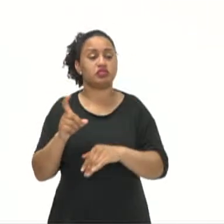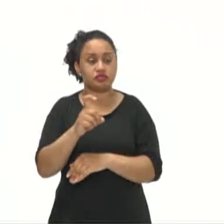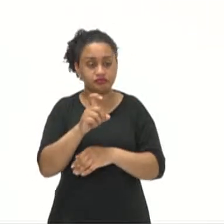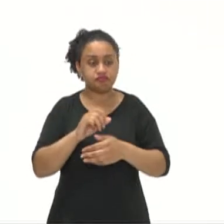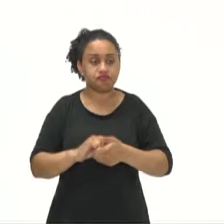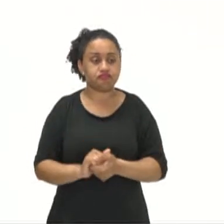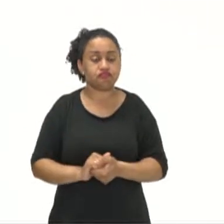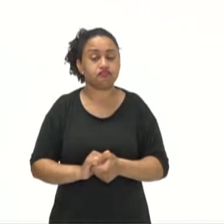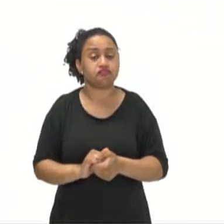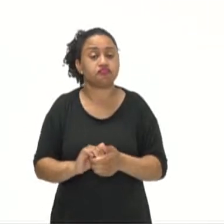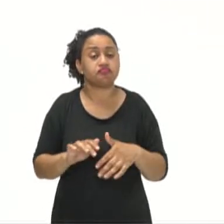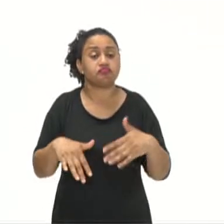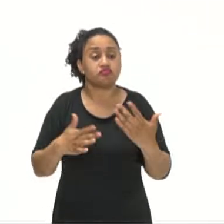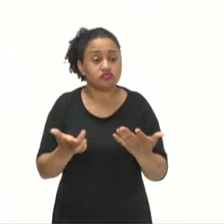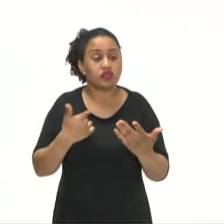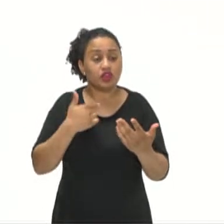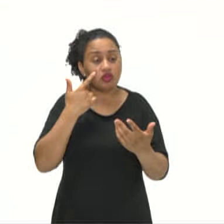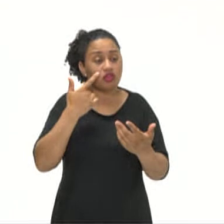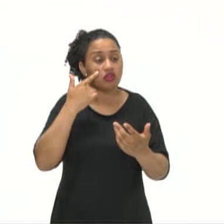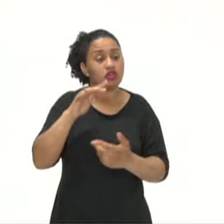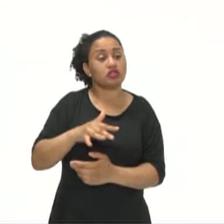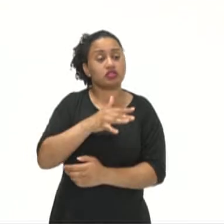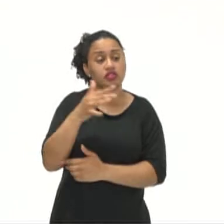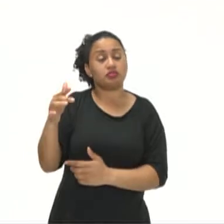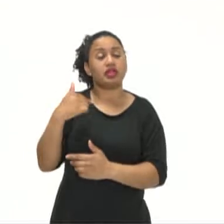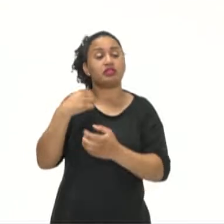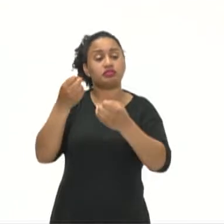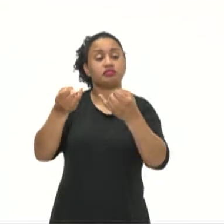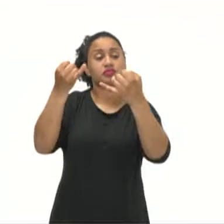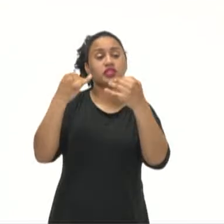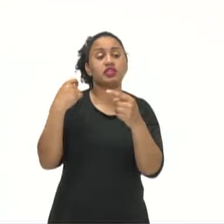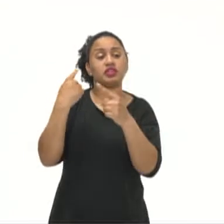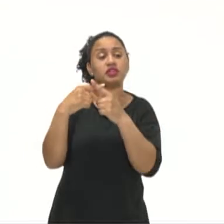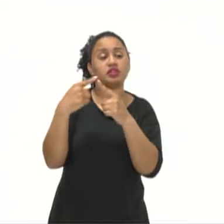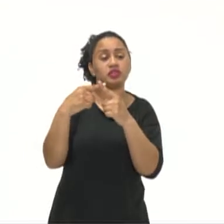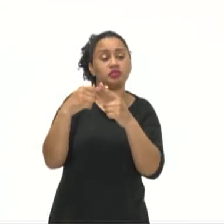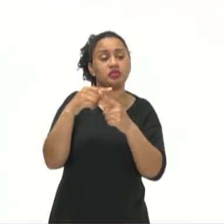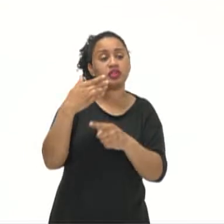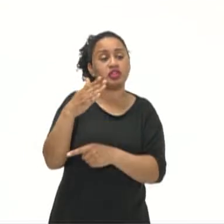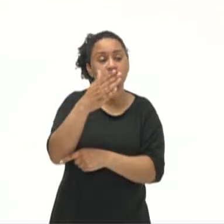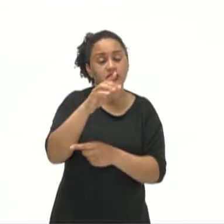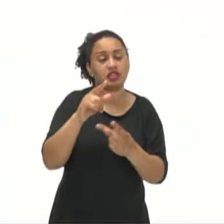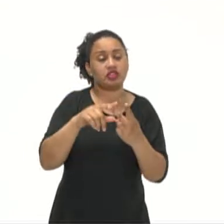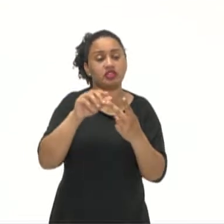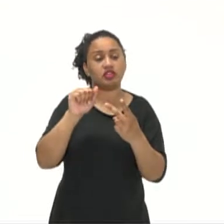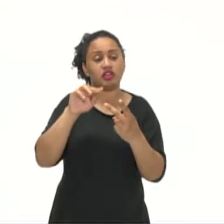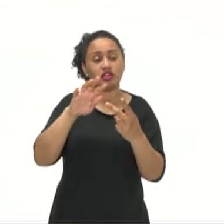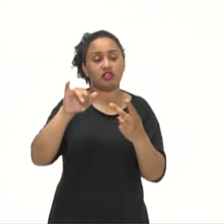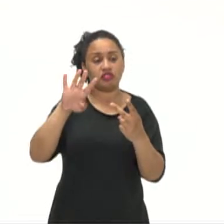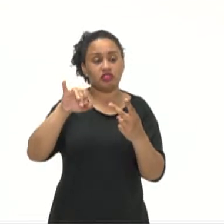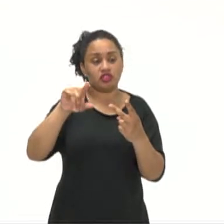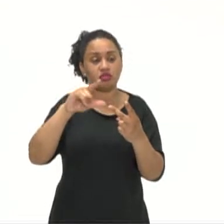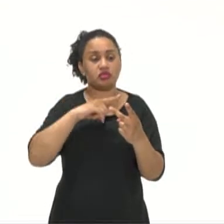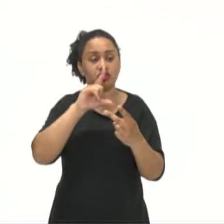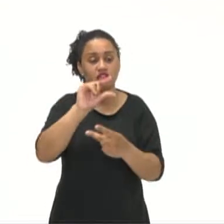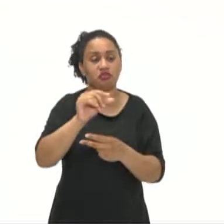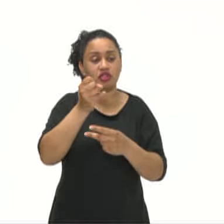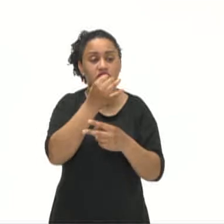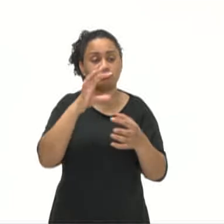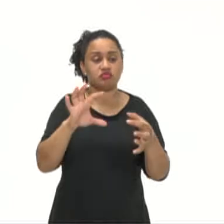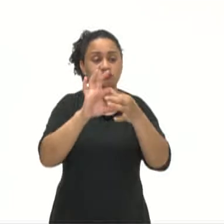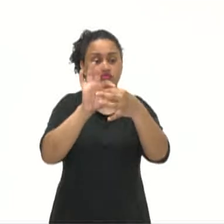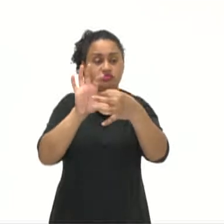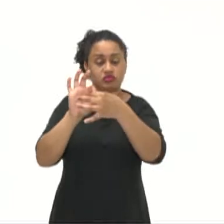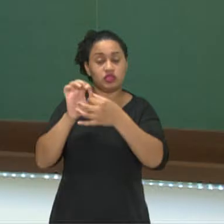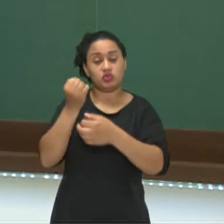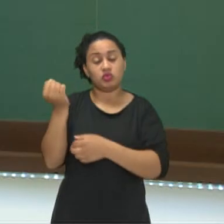embrião. Analise a tabela e explique por que peixes e anfíbios têm menos anexos